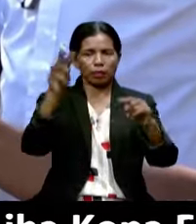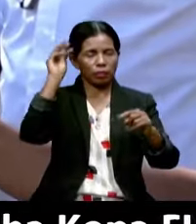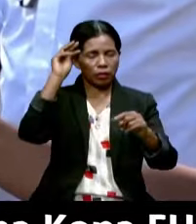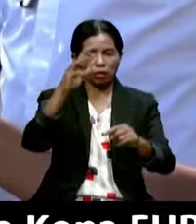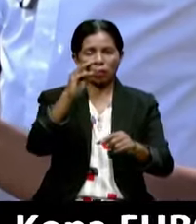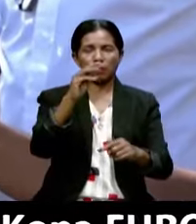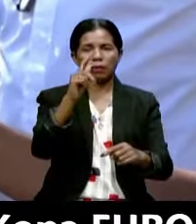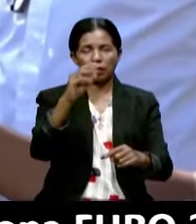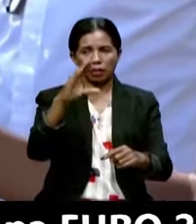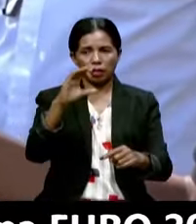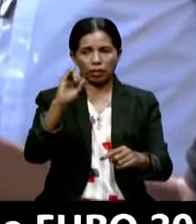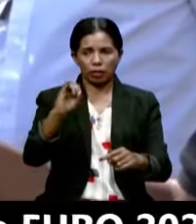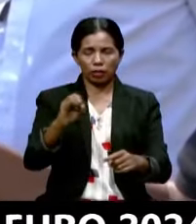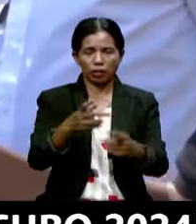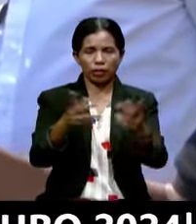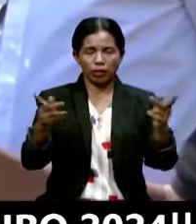Turismo para Fatim Nemos, ita.